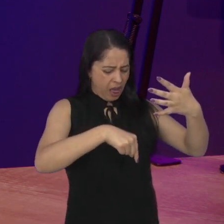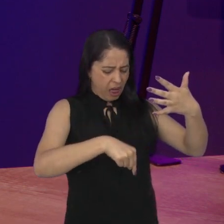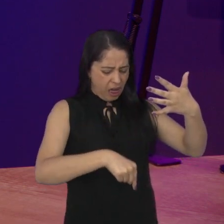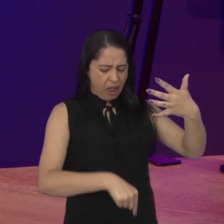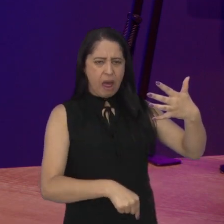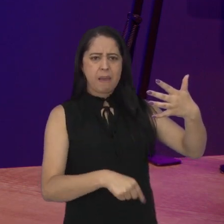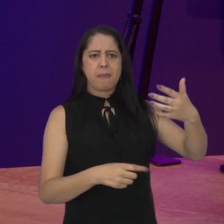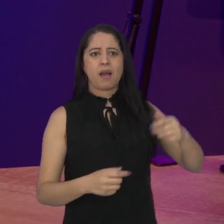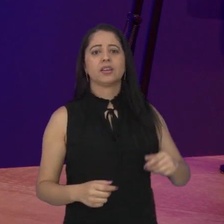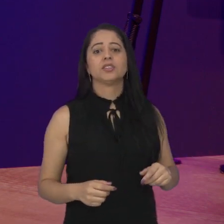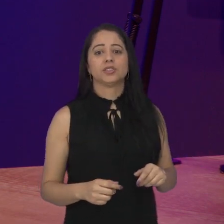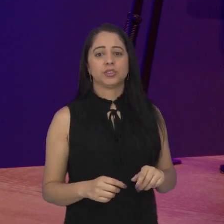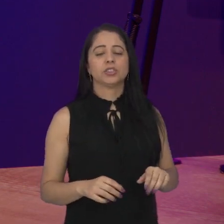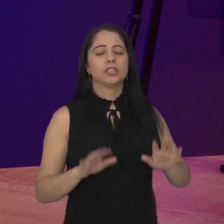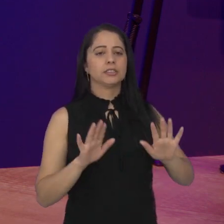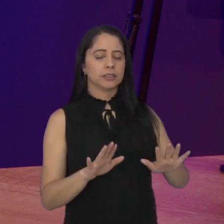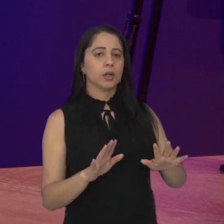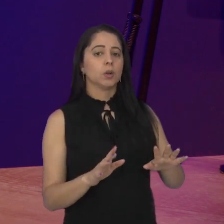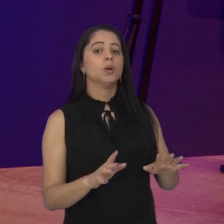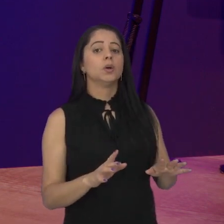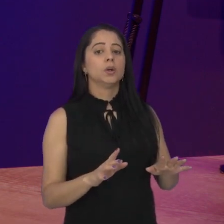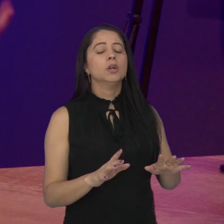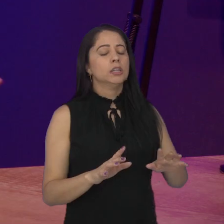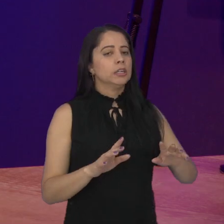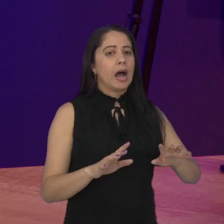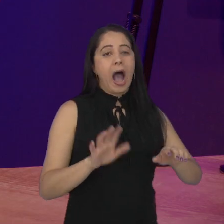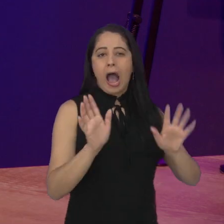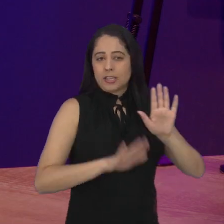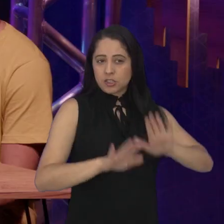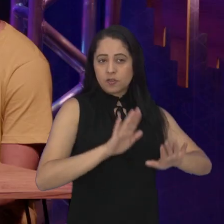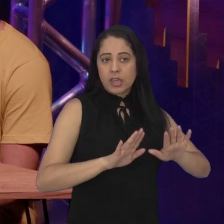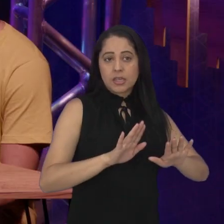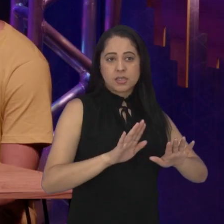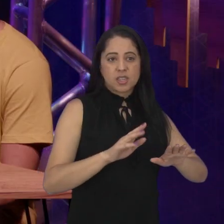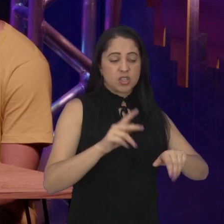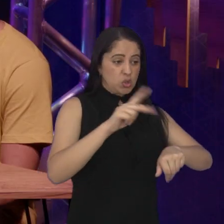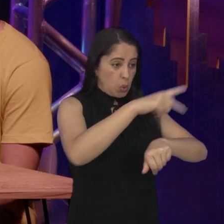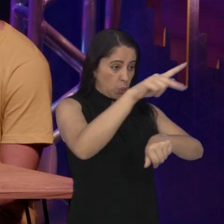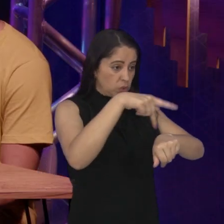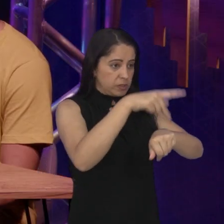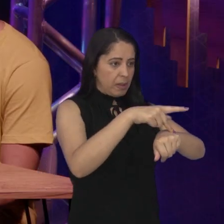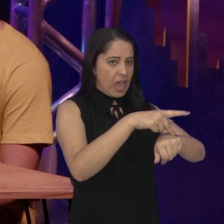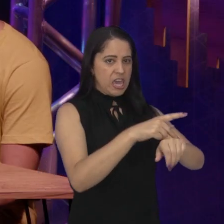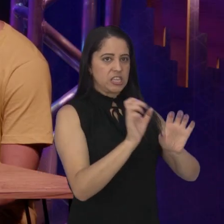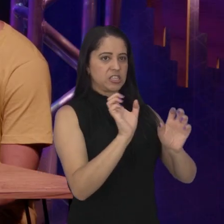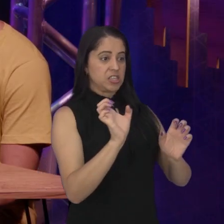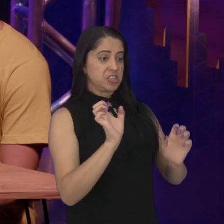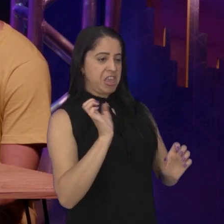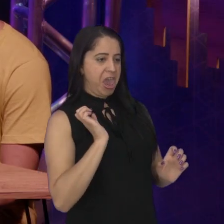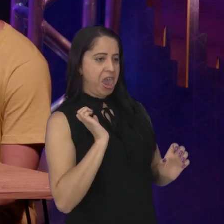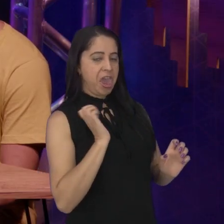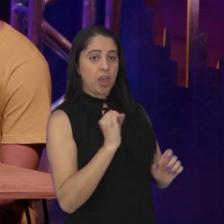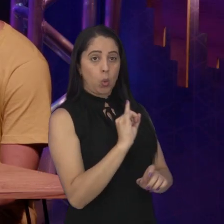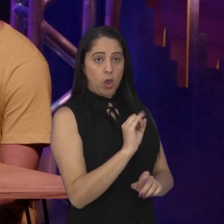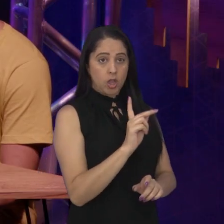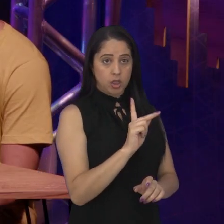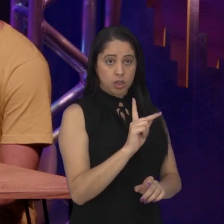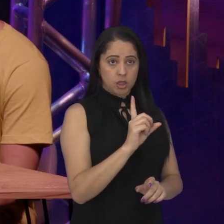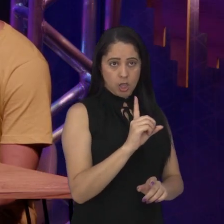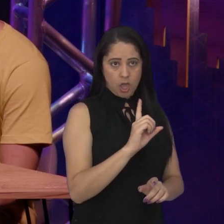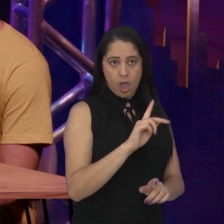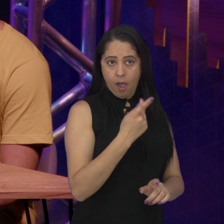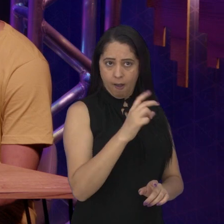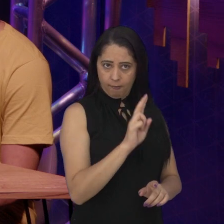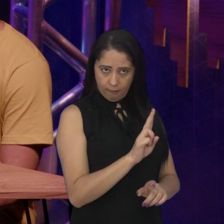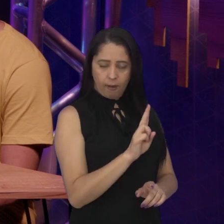realmente é um índice bem ruim. E daí tem esses dois critérios, então. E mesmo países que estão bem colocados, né,